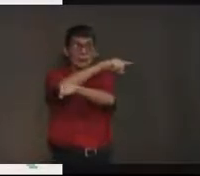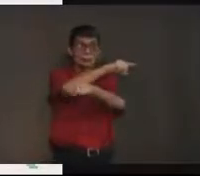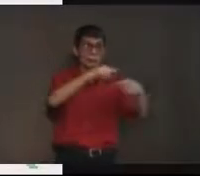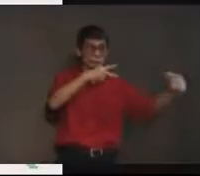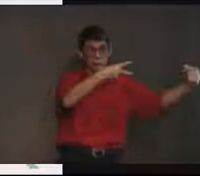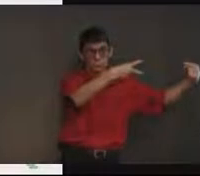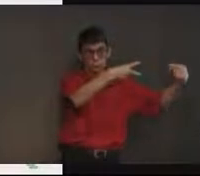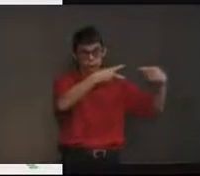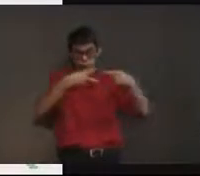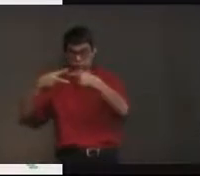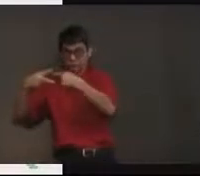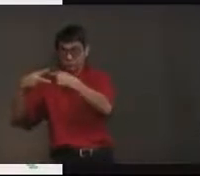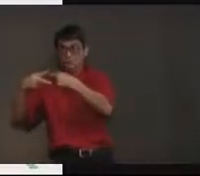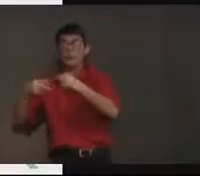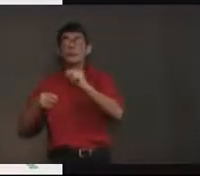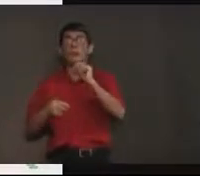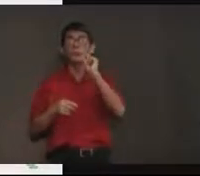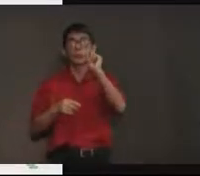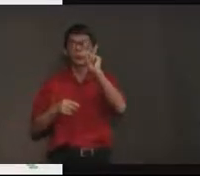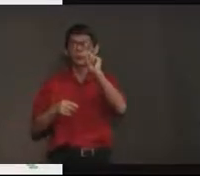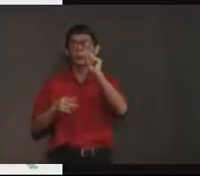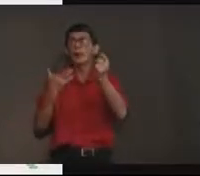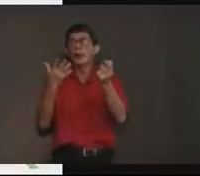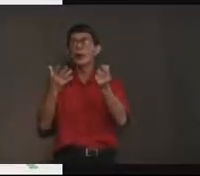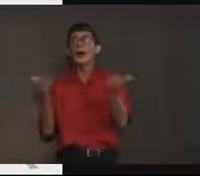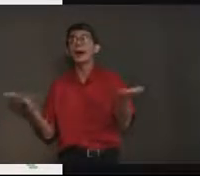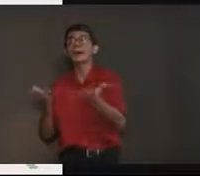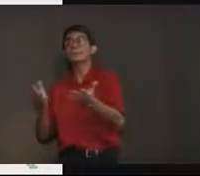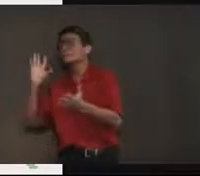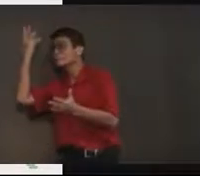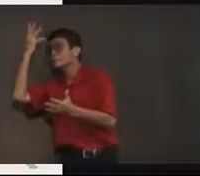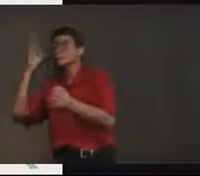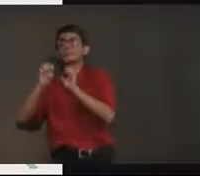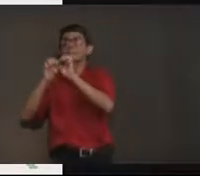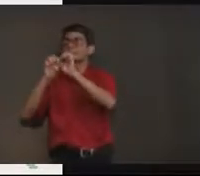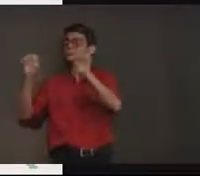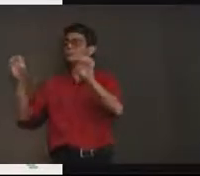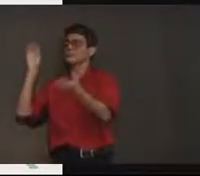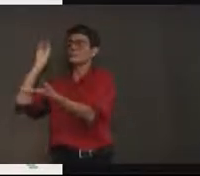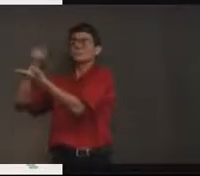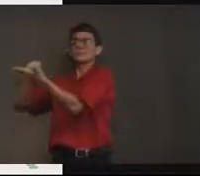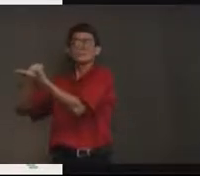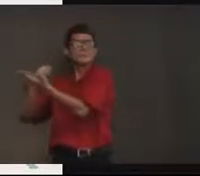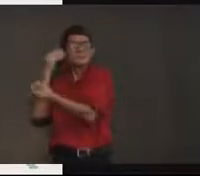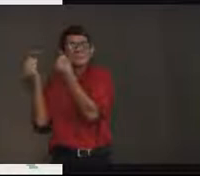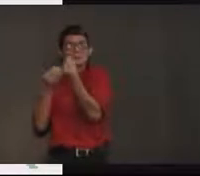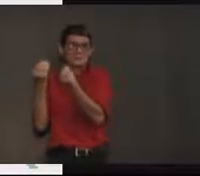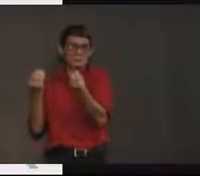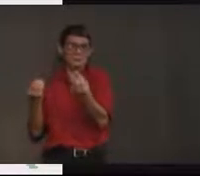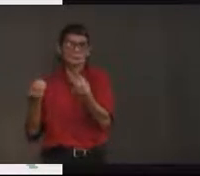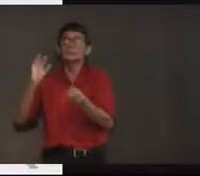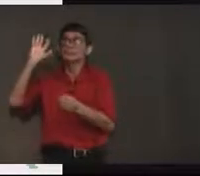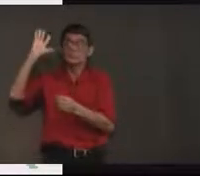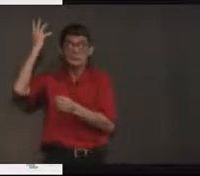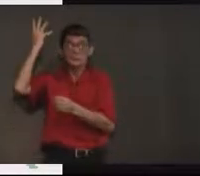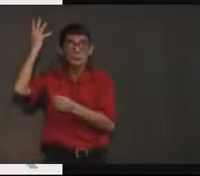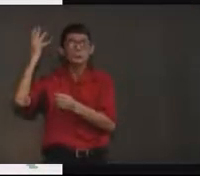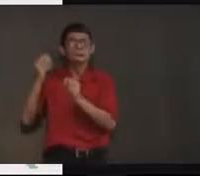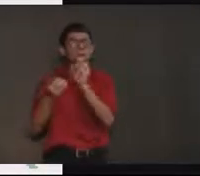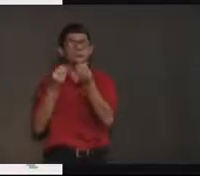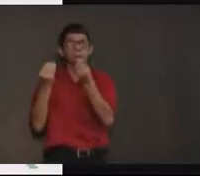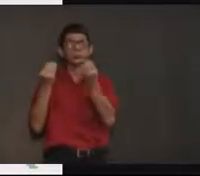passou e em termos matemáticos o que a gente vai ver é uma solução do tipo